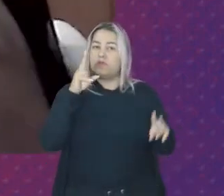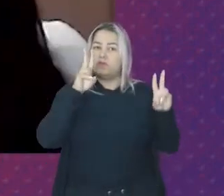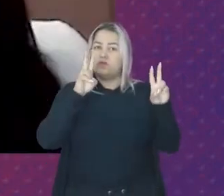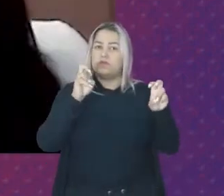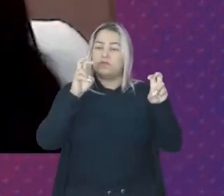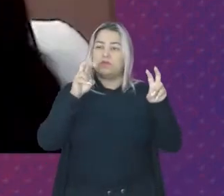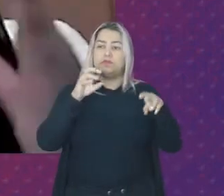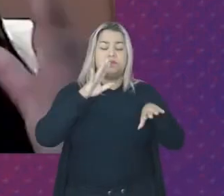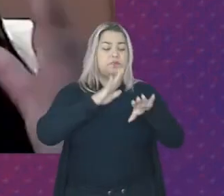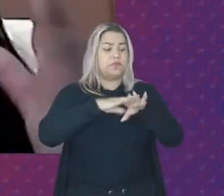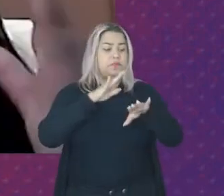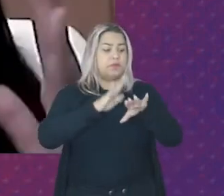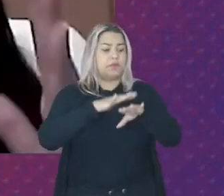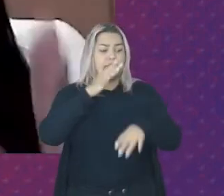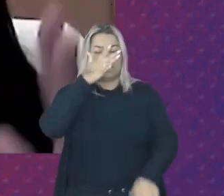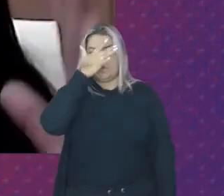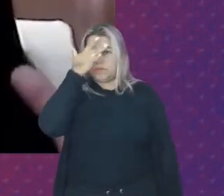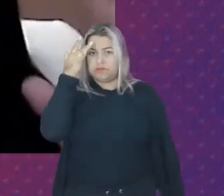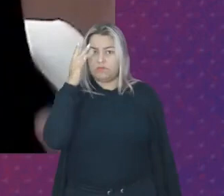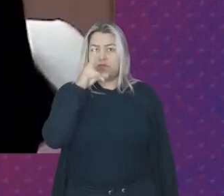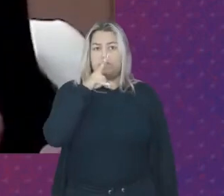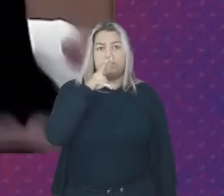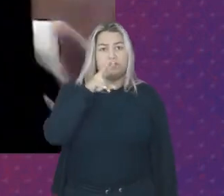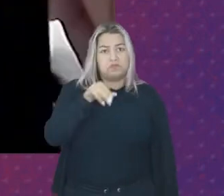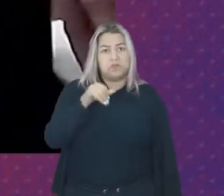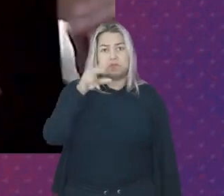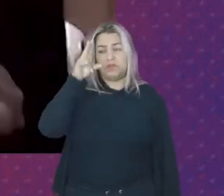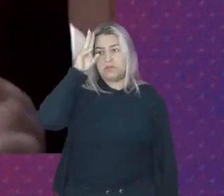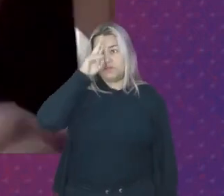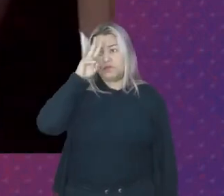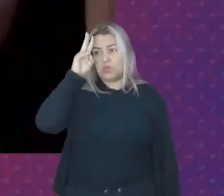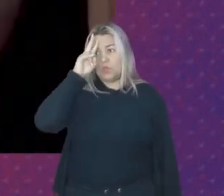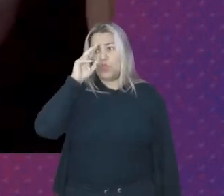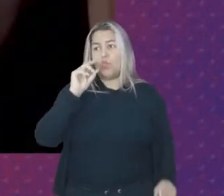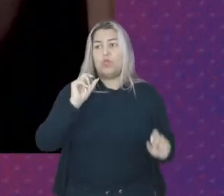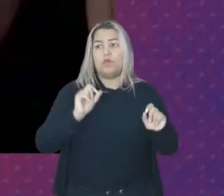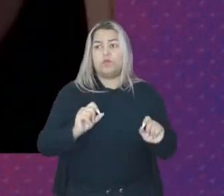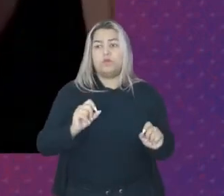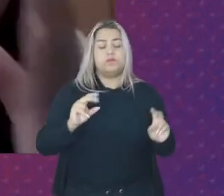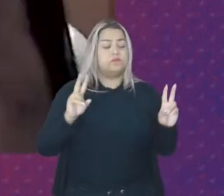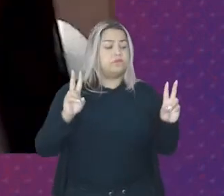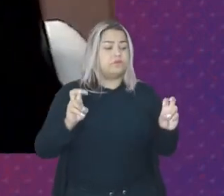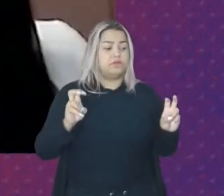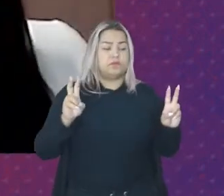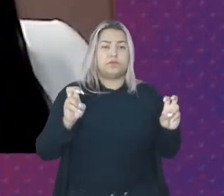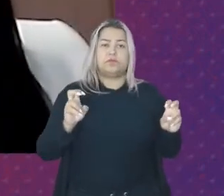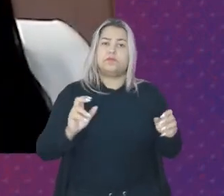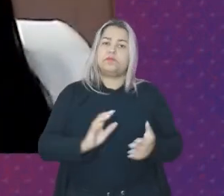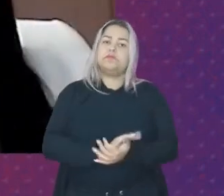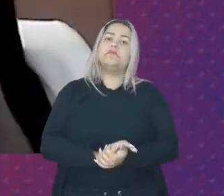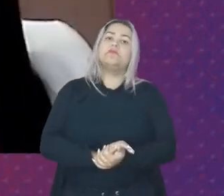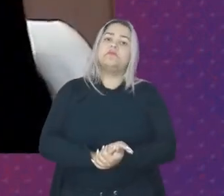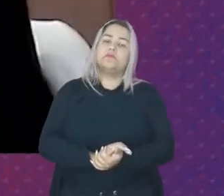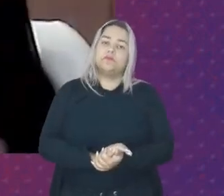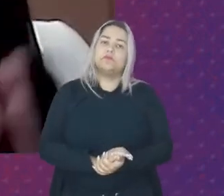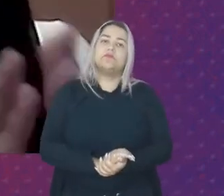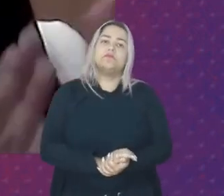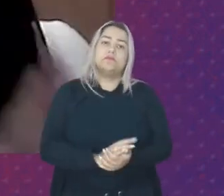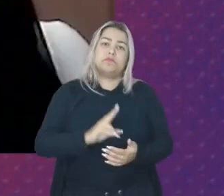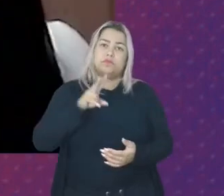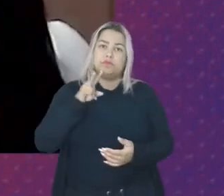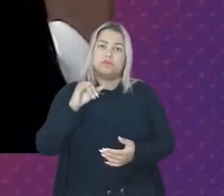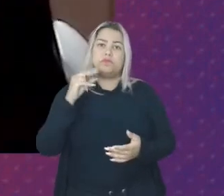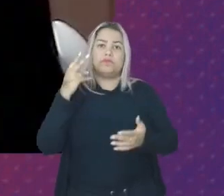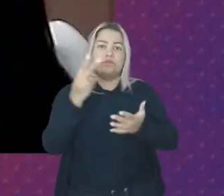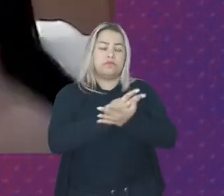assunto, mais as pessoas vão lembrar de você quando o assunto for esse. E é aí que vai nascer